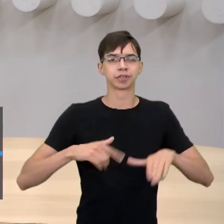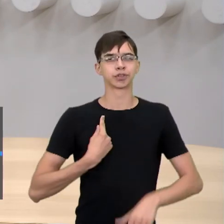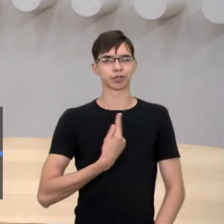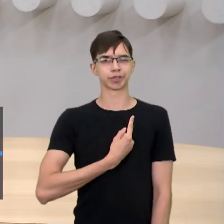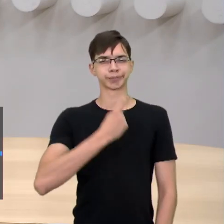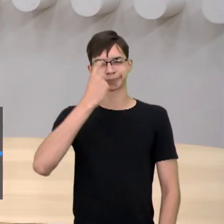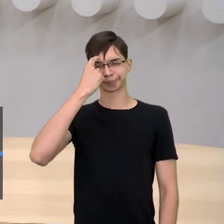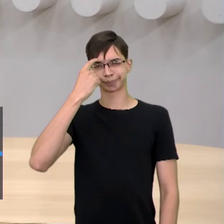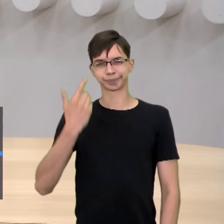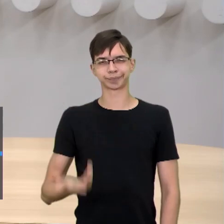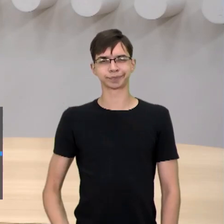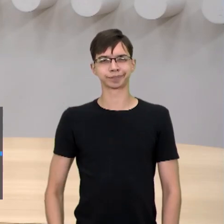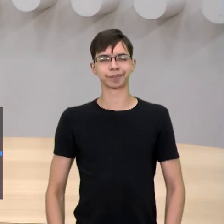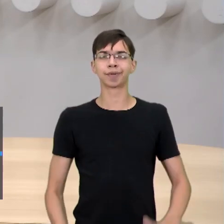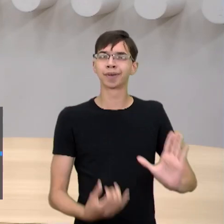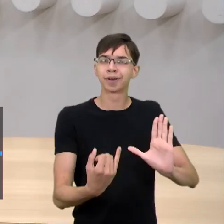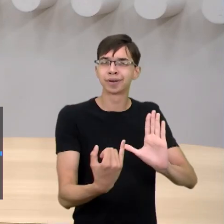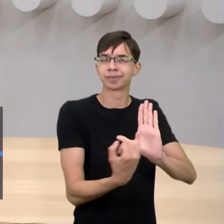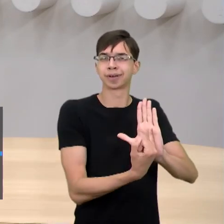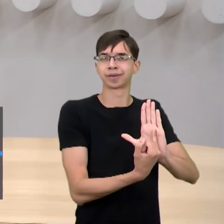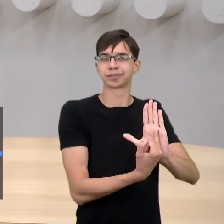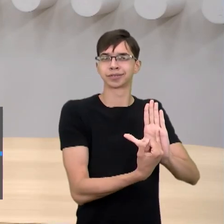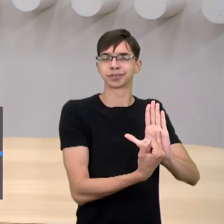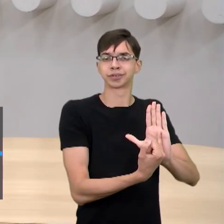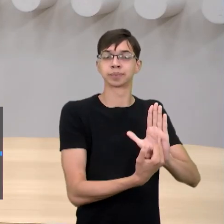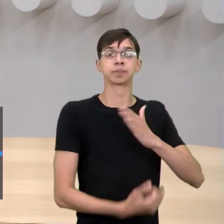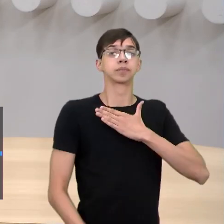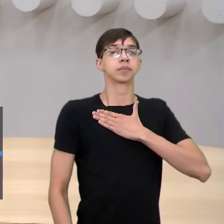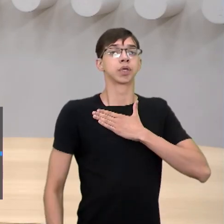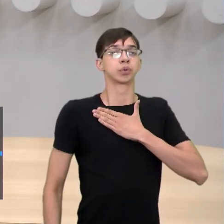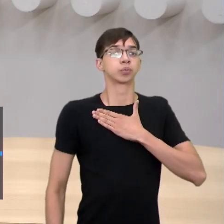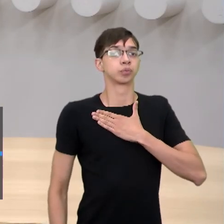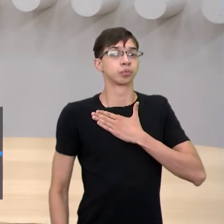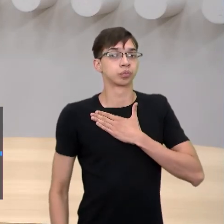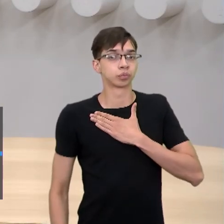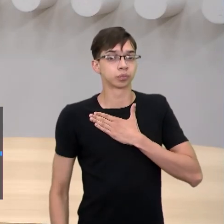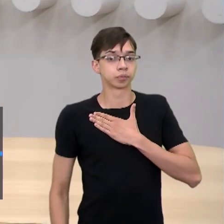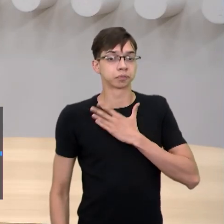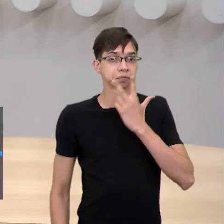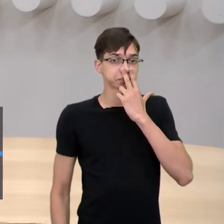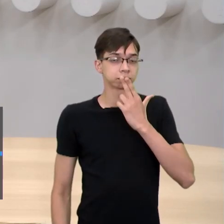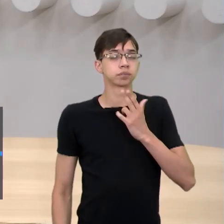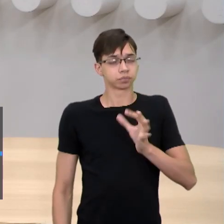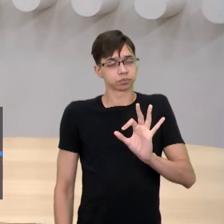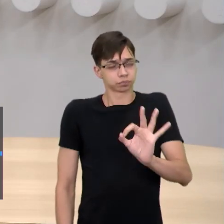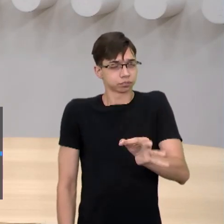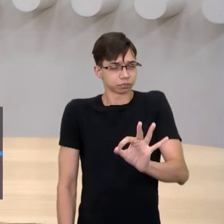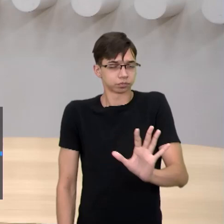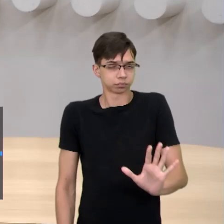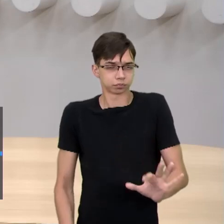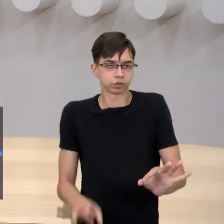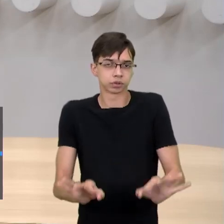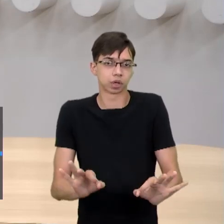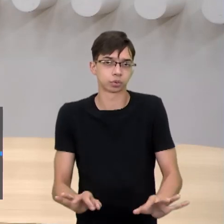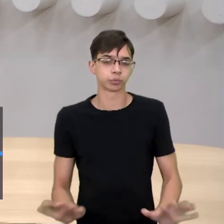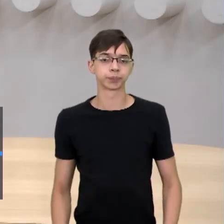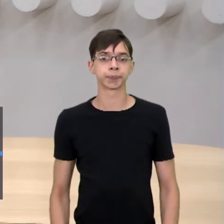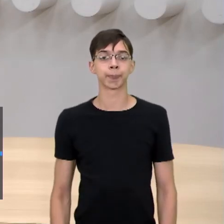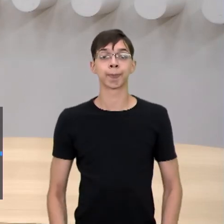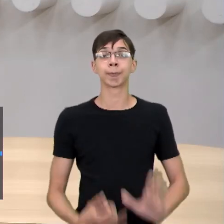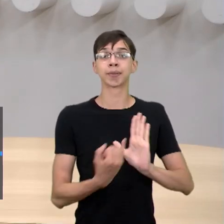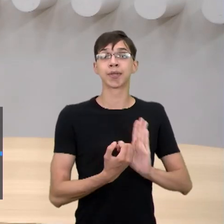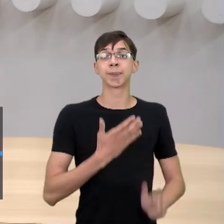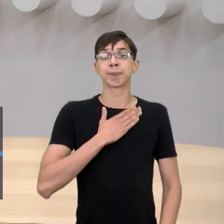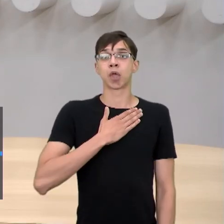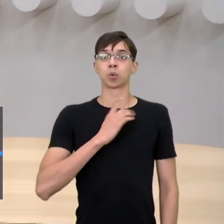que a identidade é algo que é meu, e é mesmo, isso aí tá certo. É meu, mas é